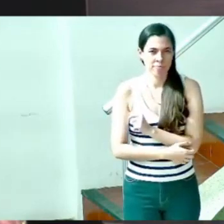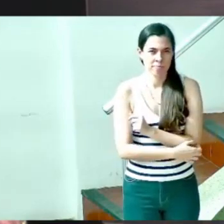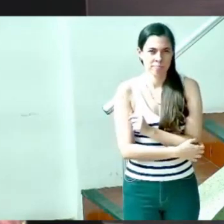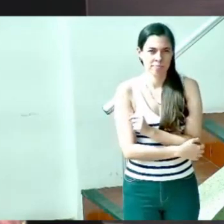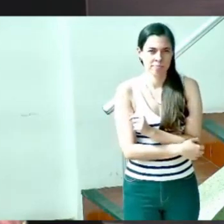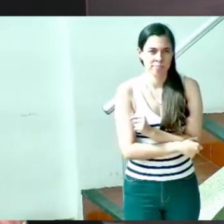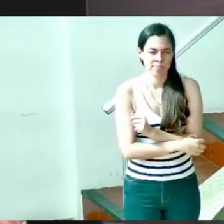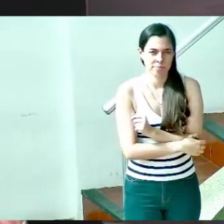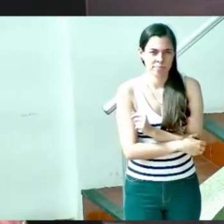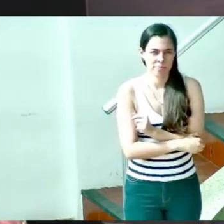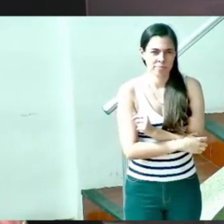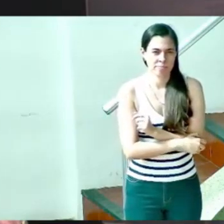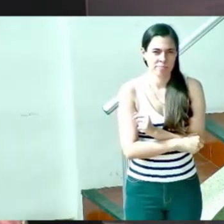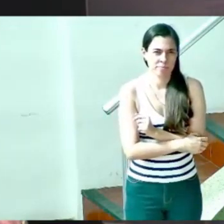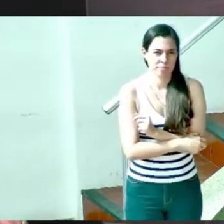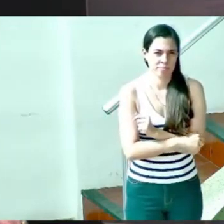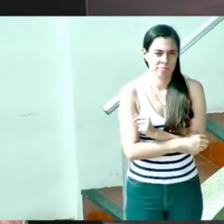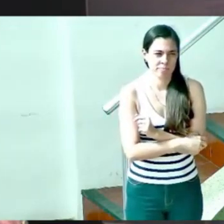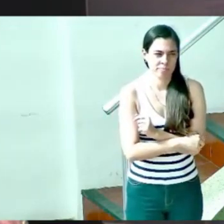em Cristo,